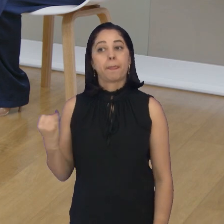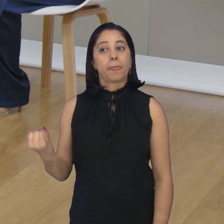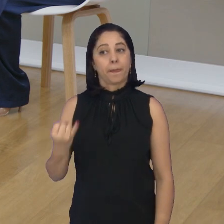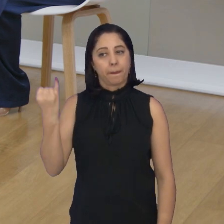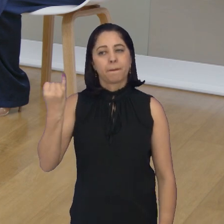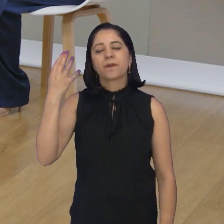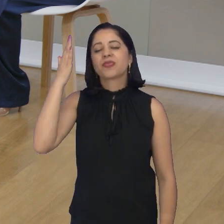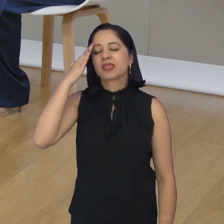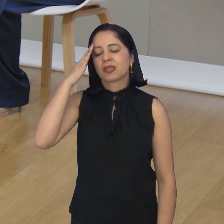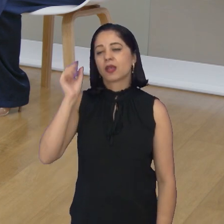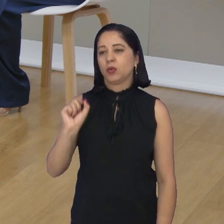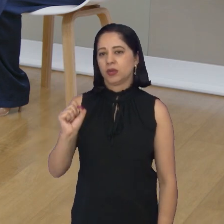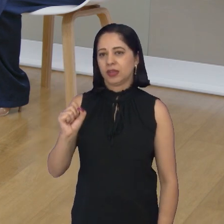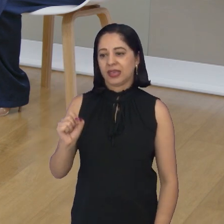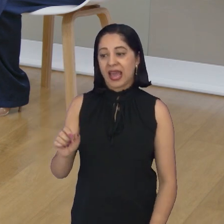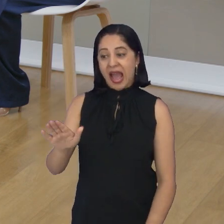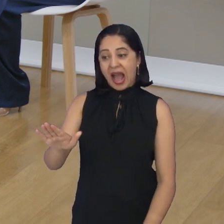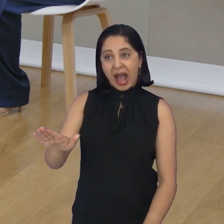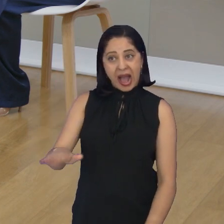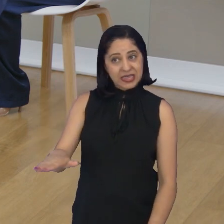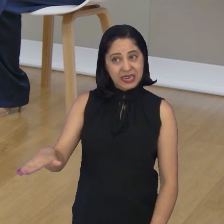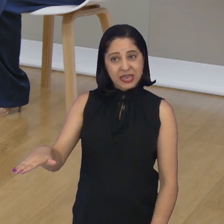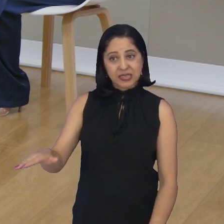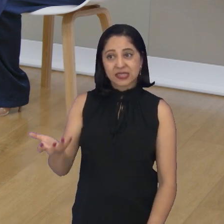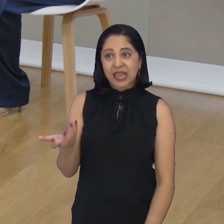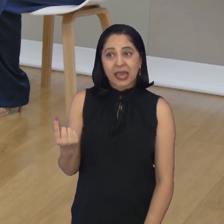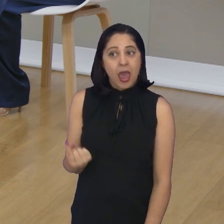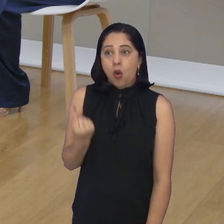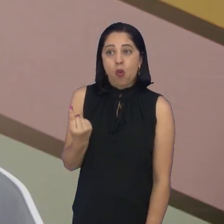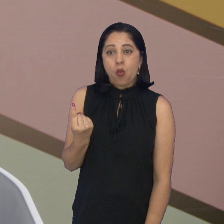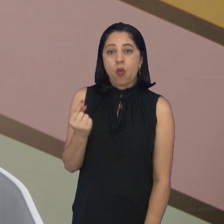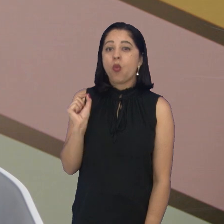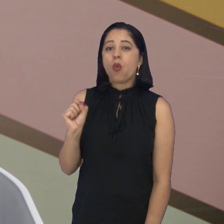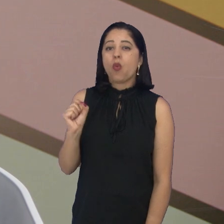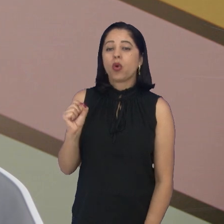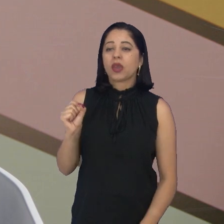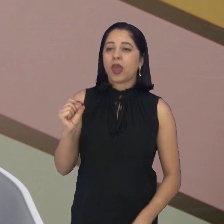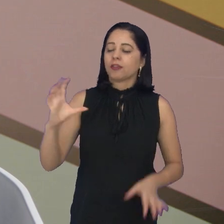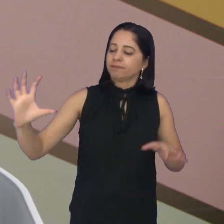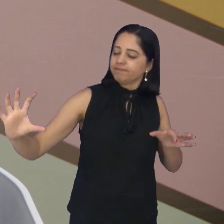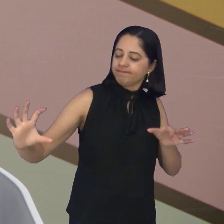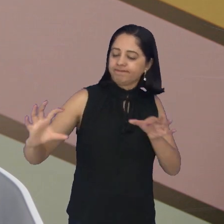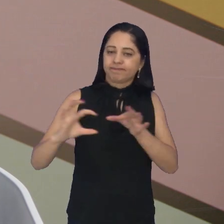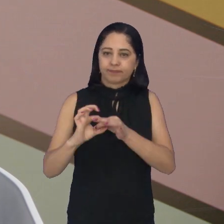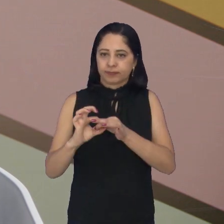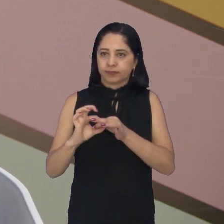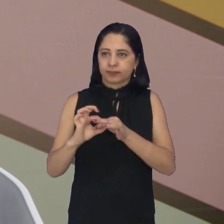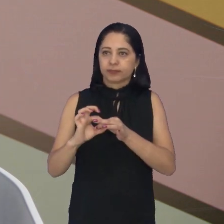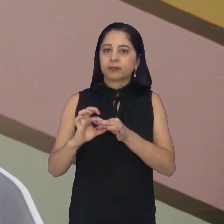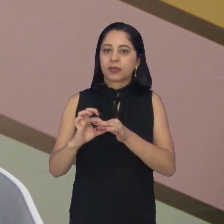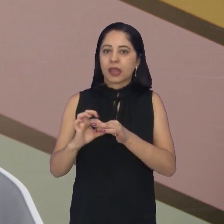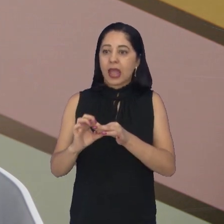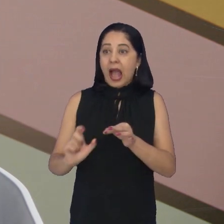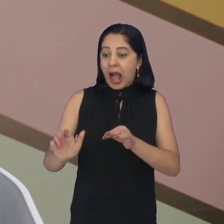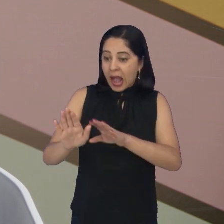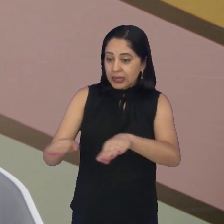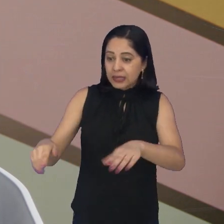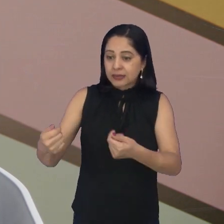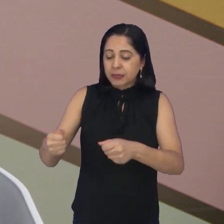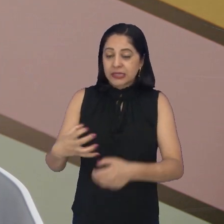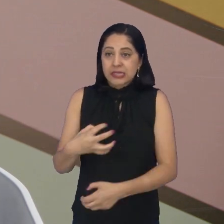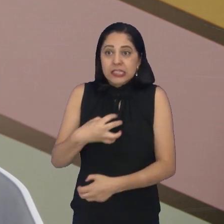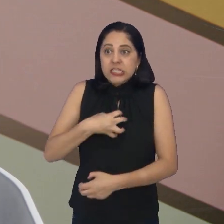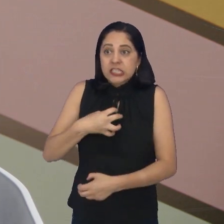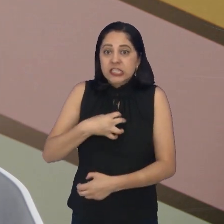que a criança, ela quer uma coisa só, conexão. Ela precisa ser vista, ela precisa sentir que as necessidades